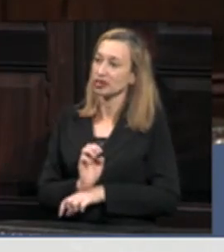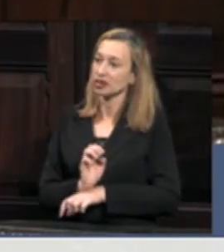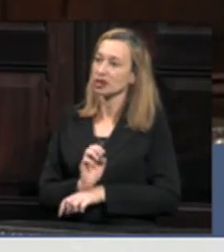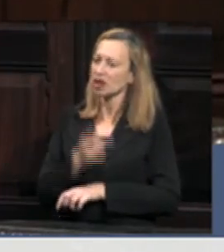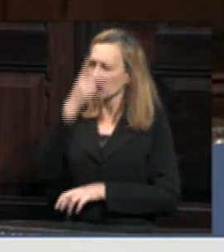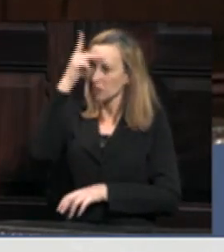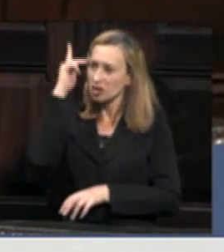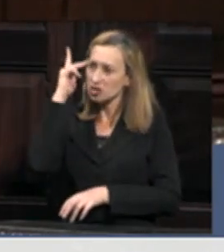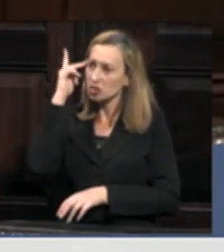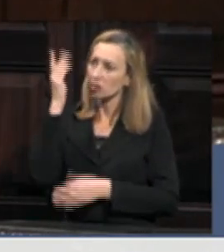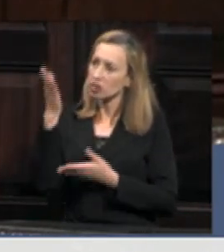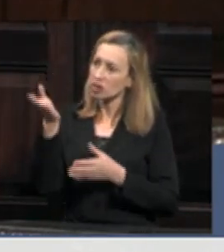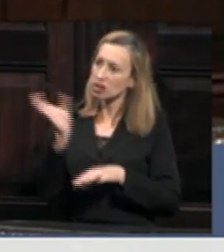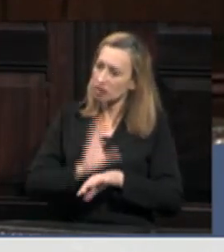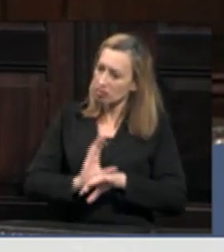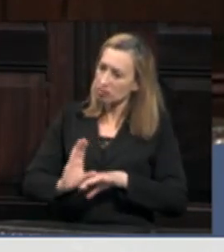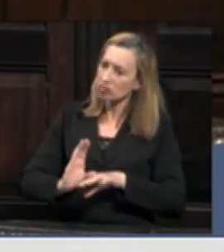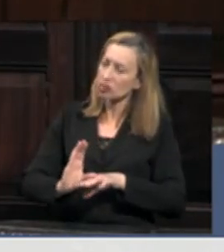servidores concursados,